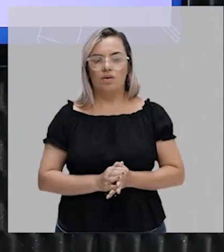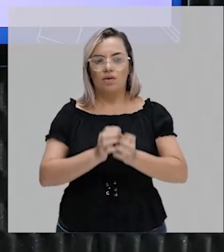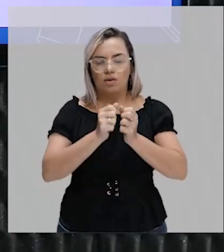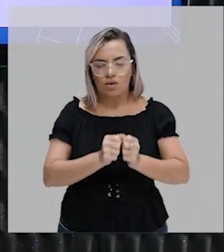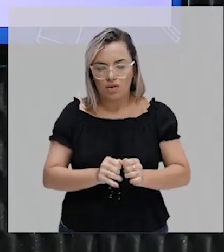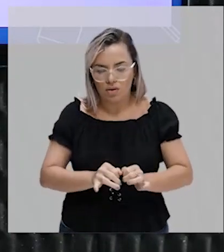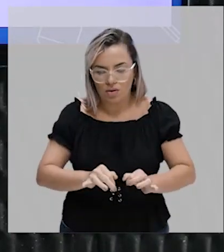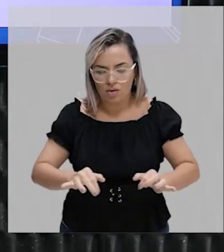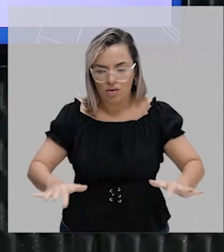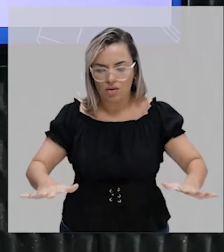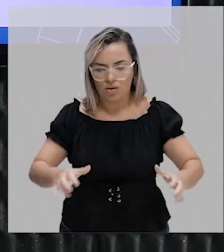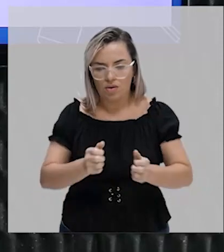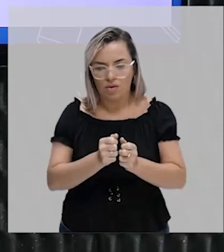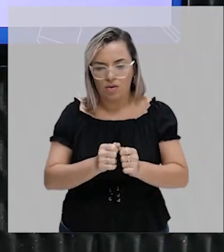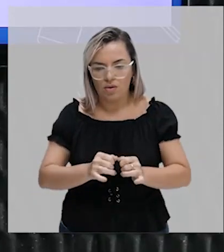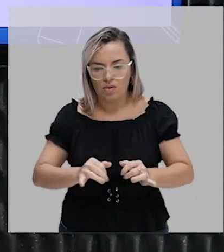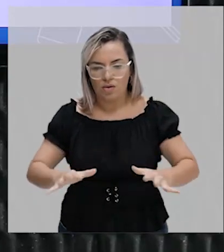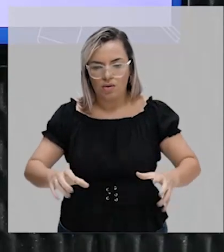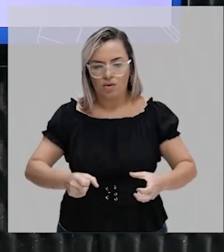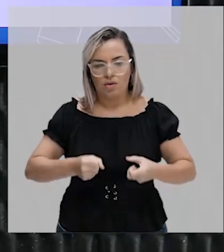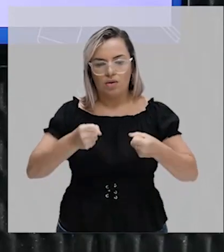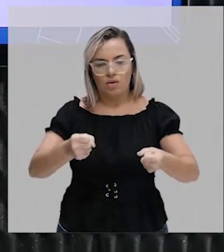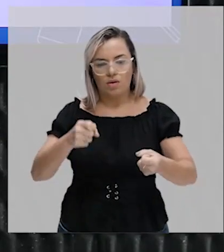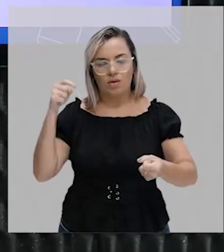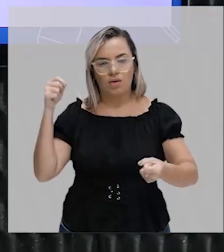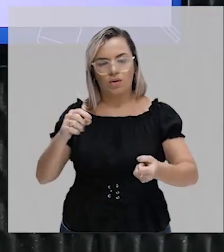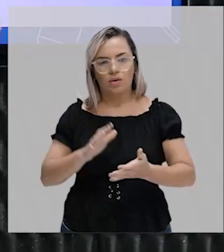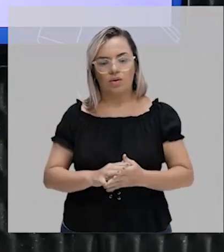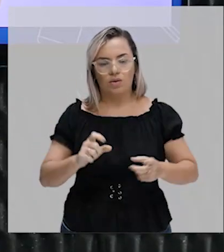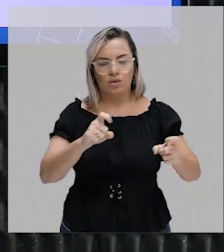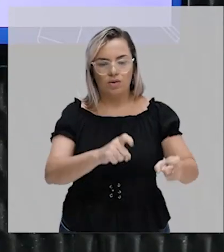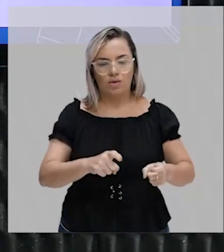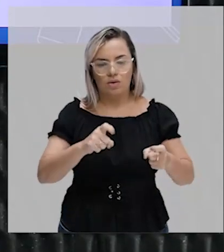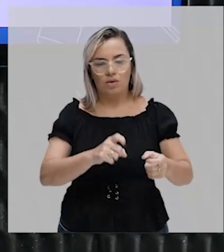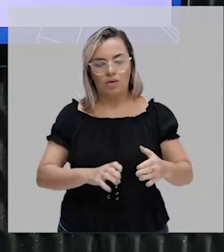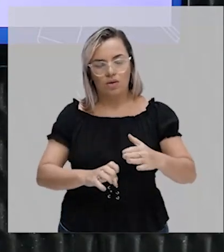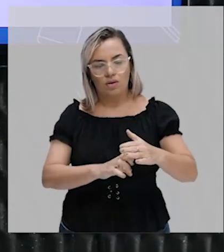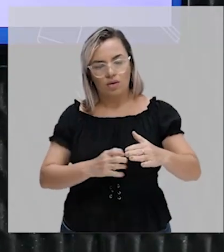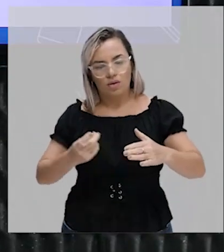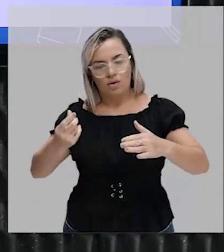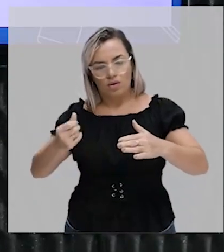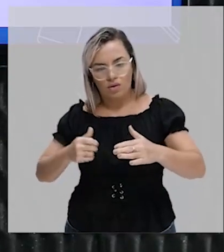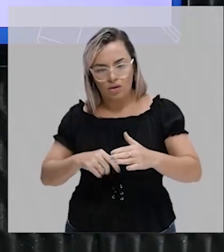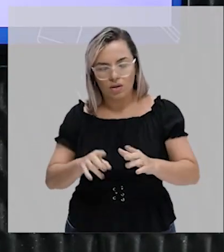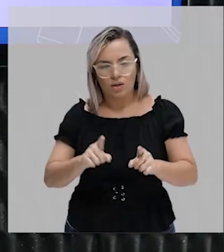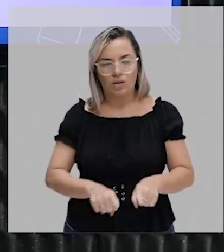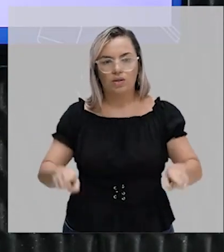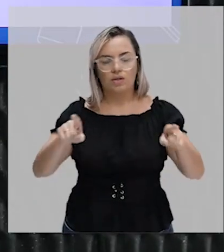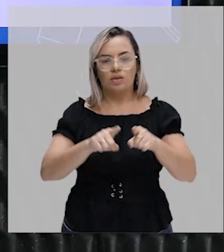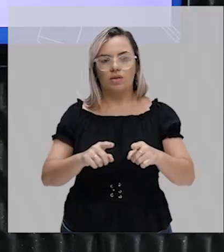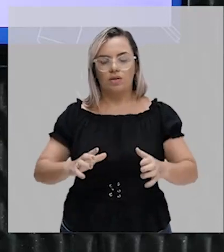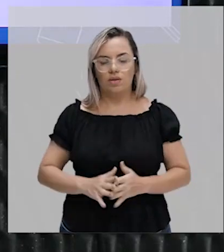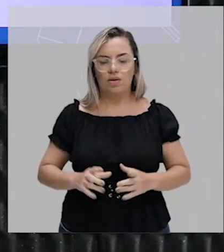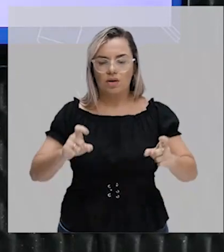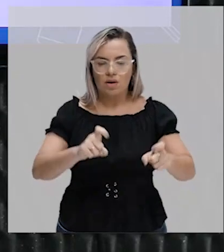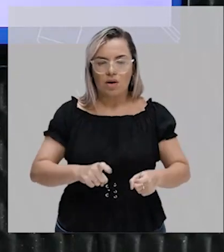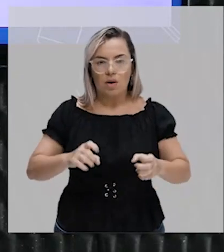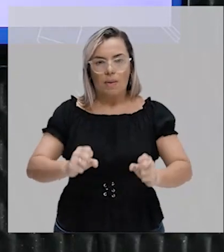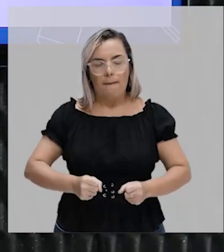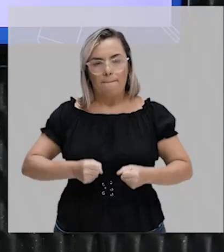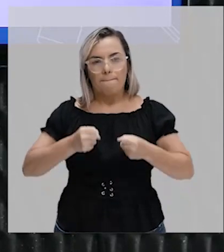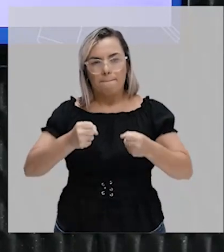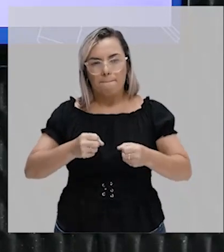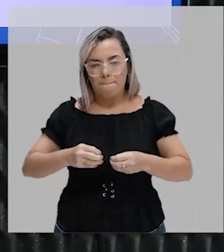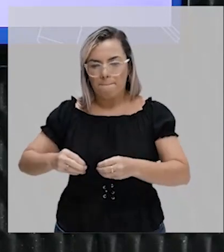expansão e na consolidação do agronegócio, tá certo? E da agricultura intensiva. Ou seja, a partir